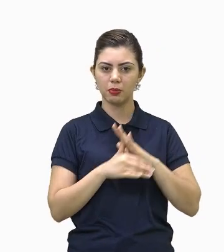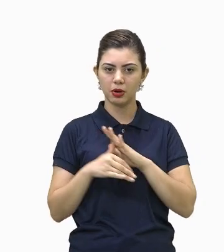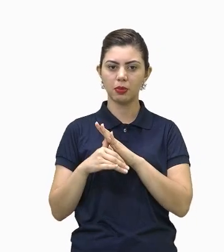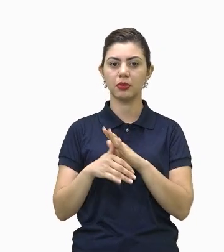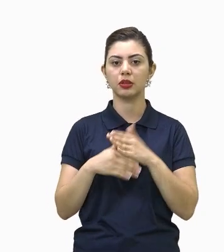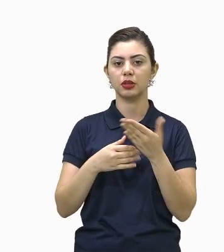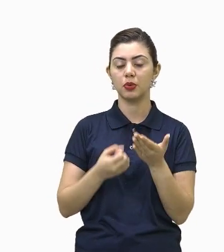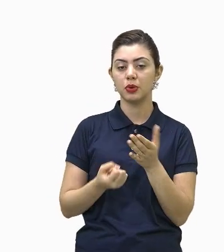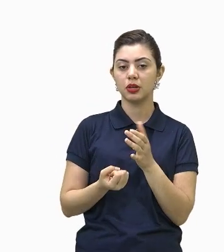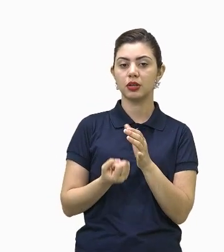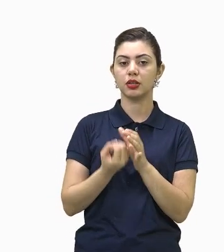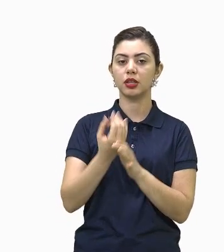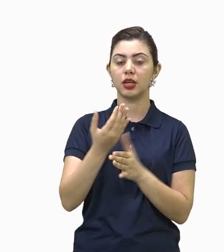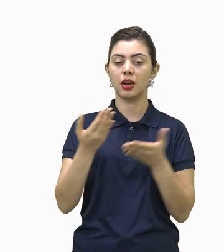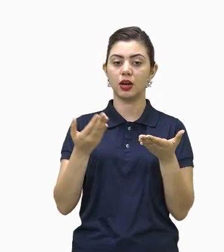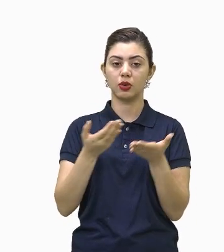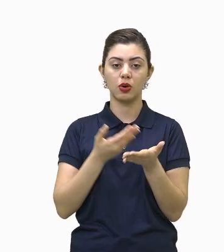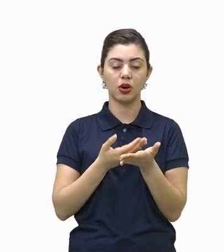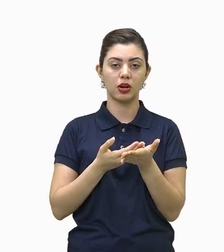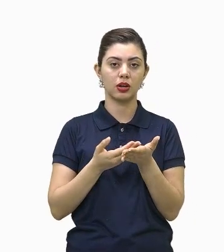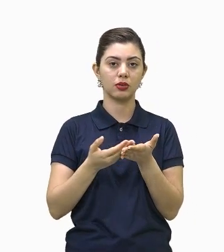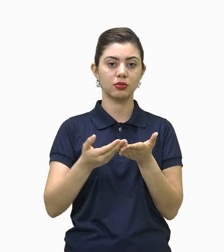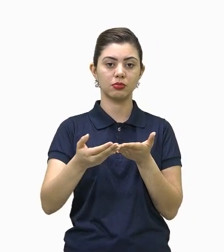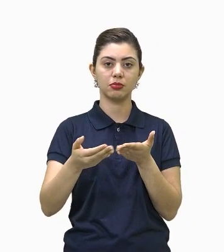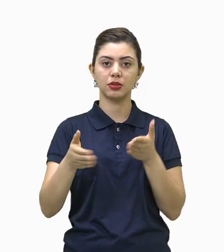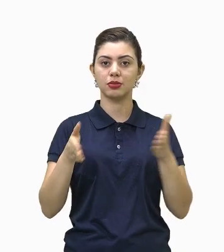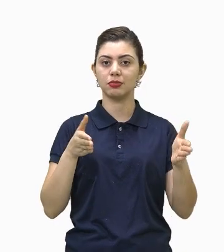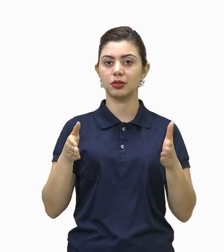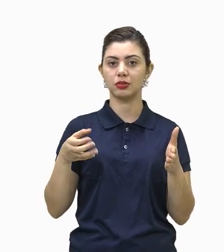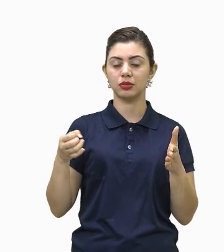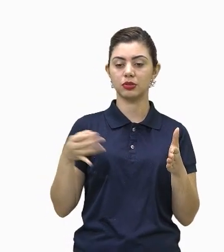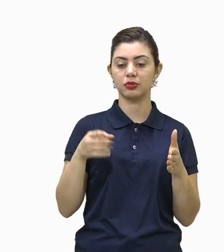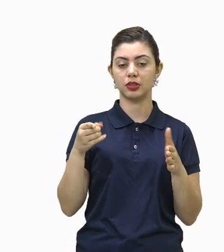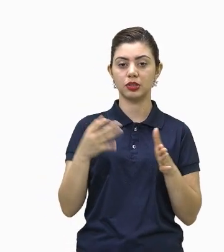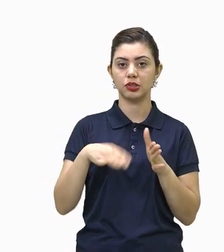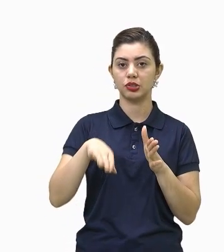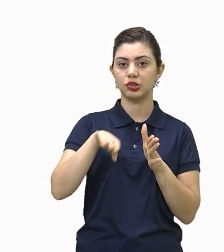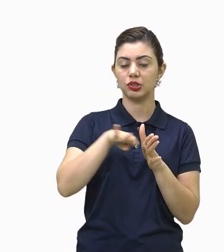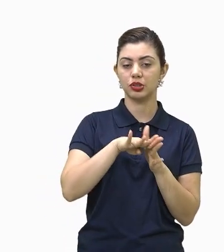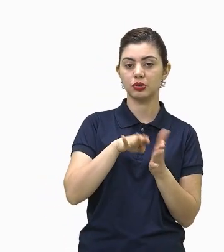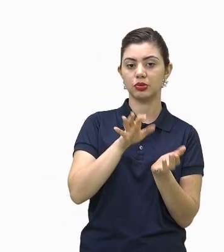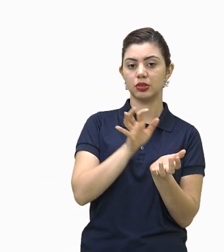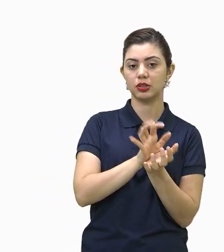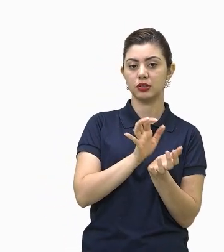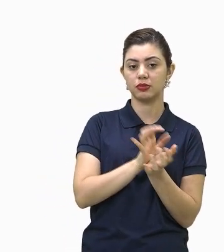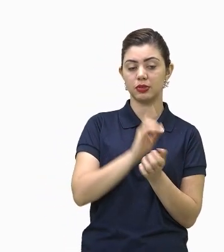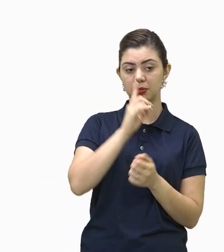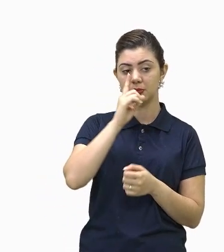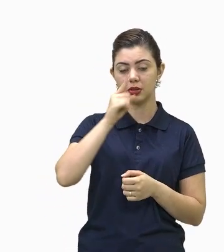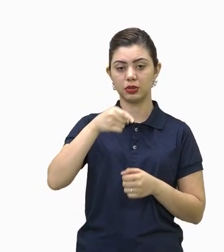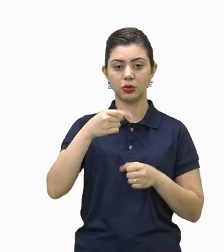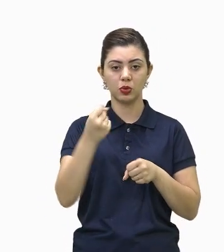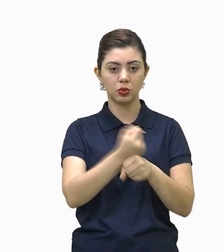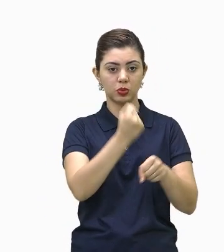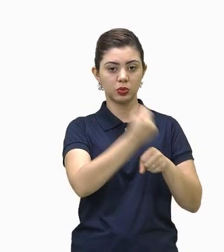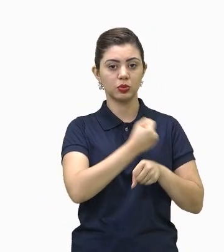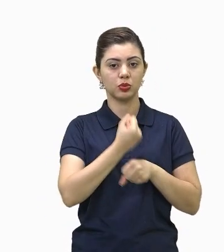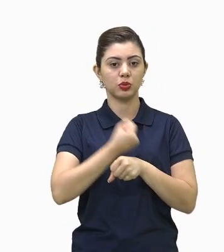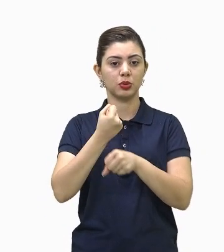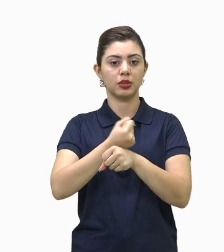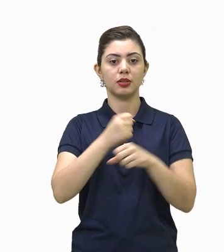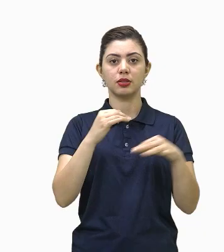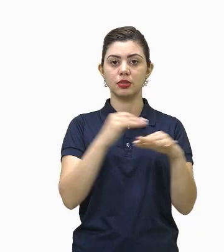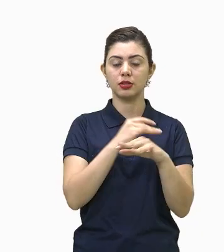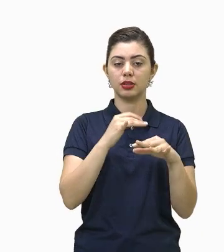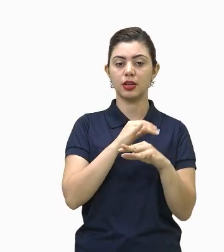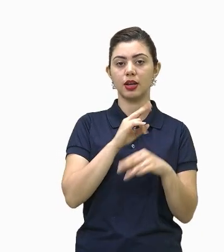nova fase na dominação holandesa. Chegou em Recife, determinou a construção de obras como a cidade